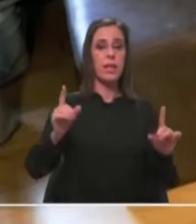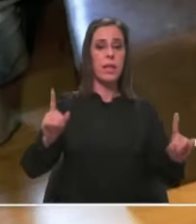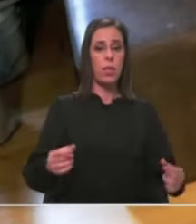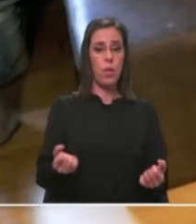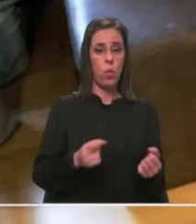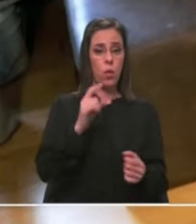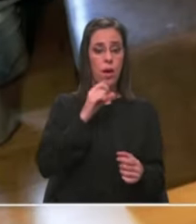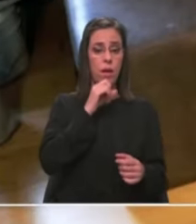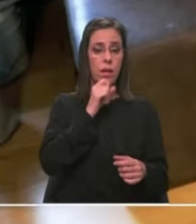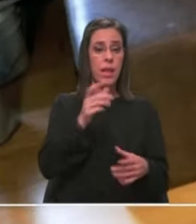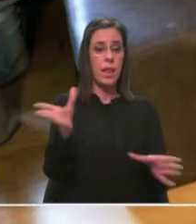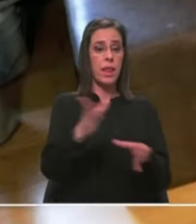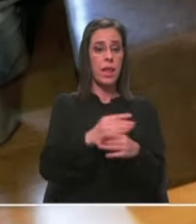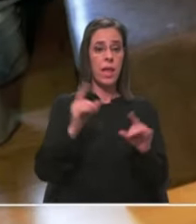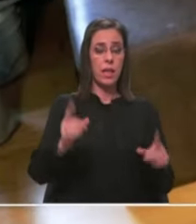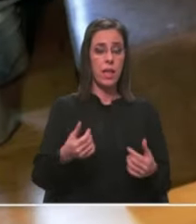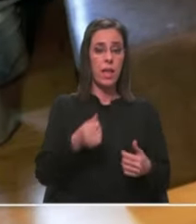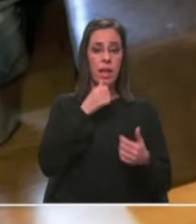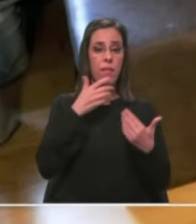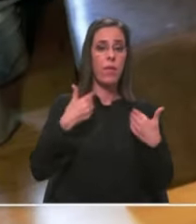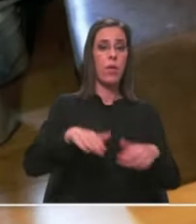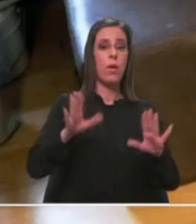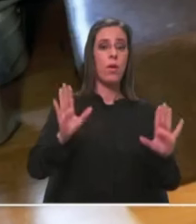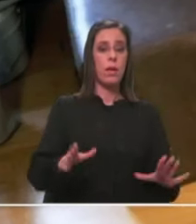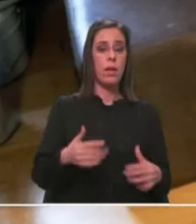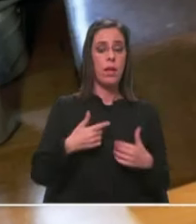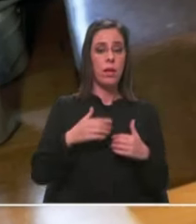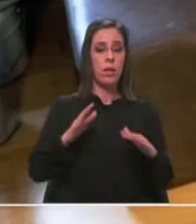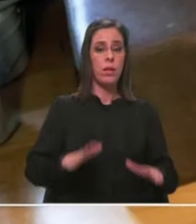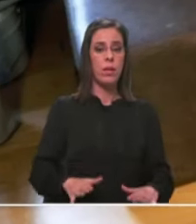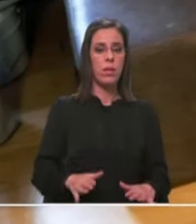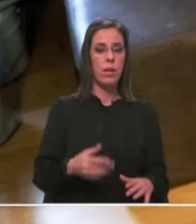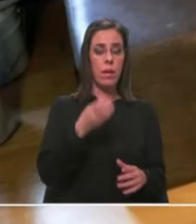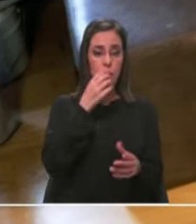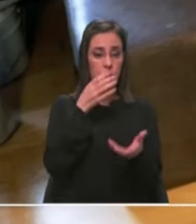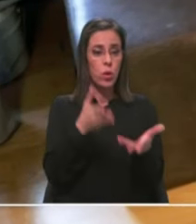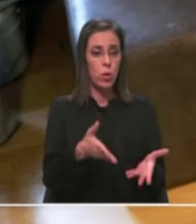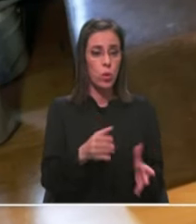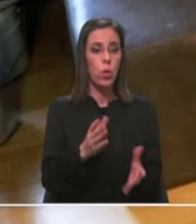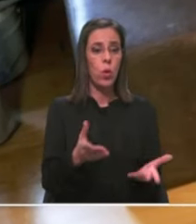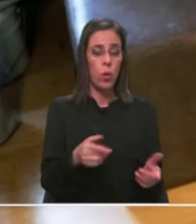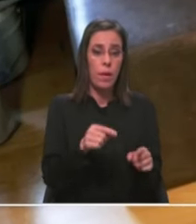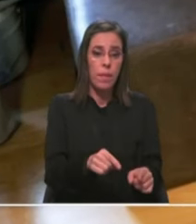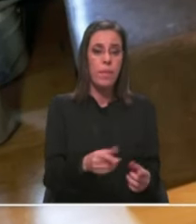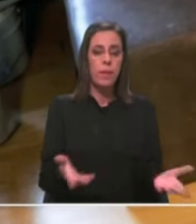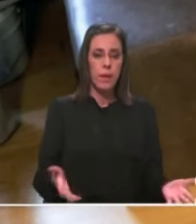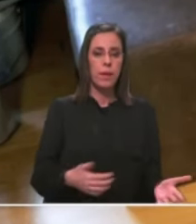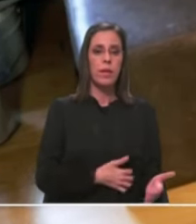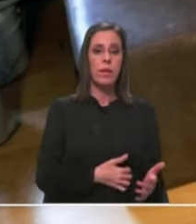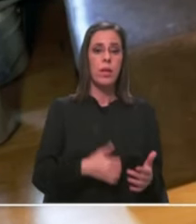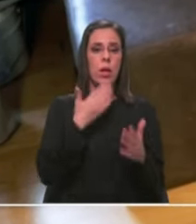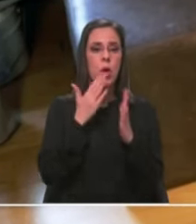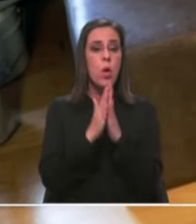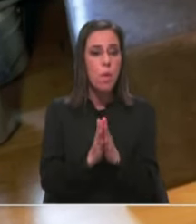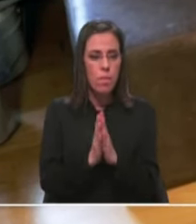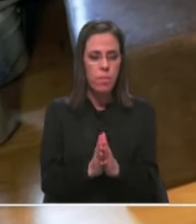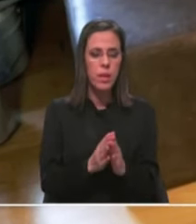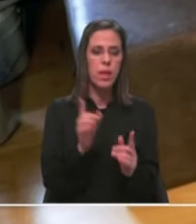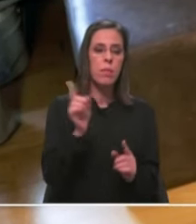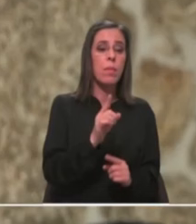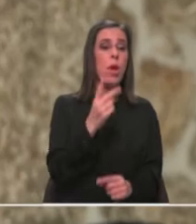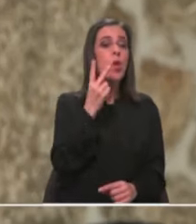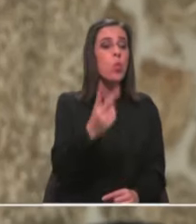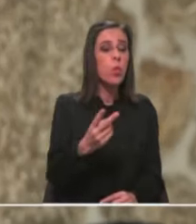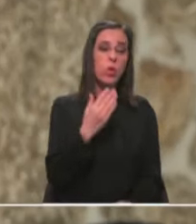carro da guarda, desaparece, leva o que quiseres, mas deixa-me ficar aqui para pedir socorro para ele. Eu disse-lhe isto